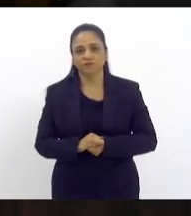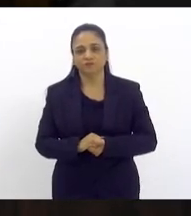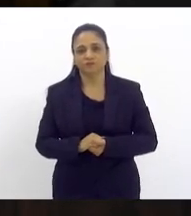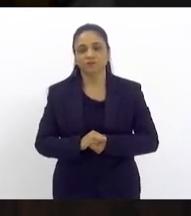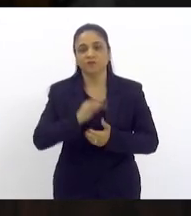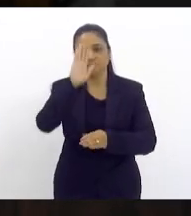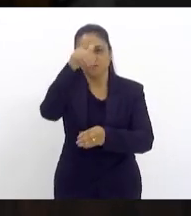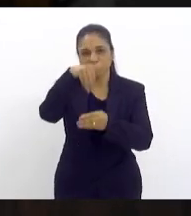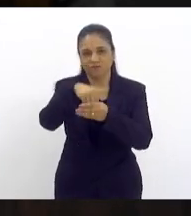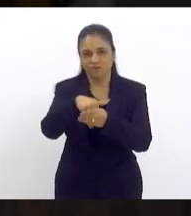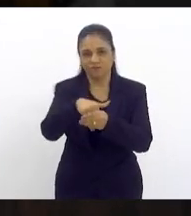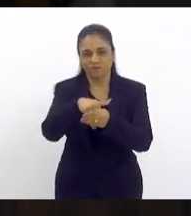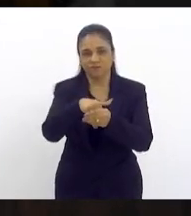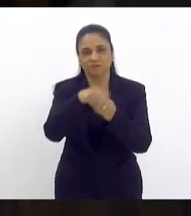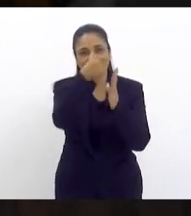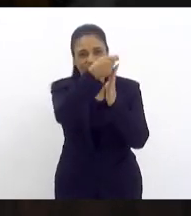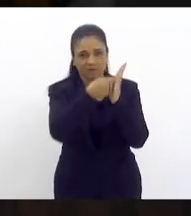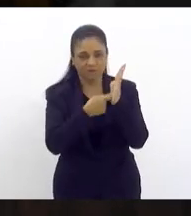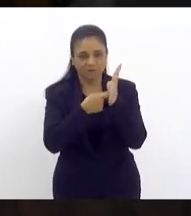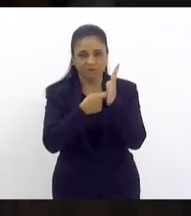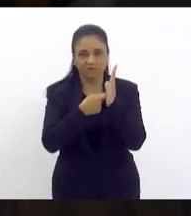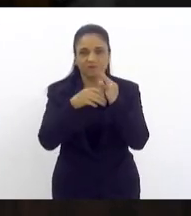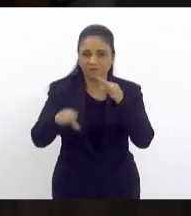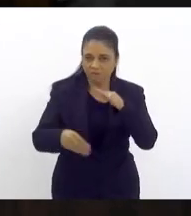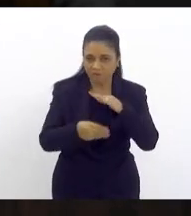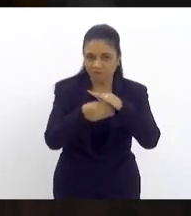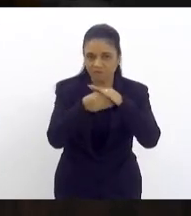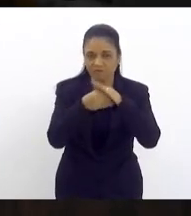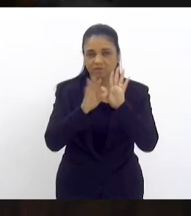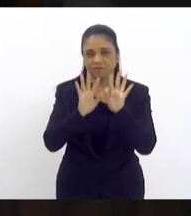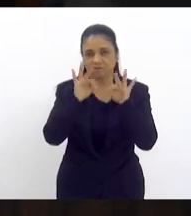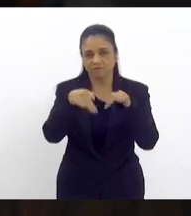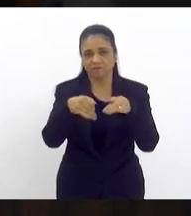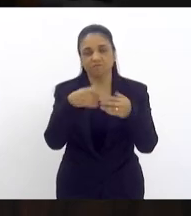em votação a redação final assim emendada